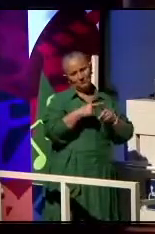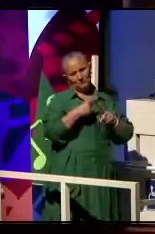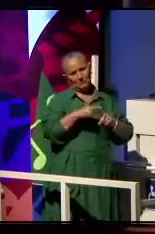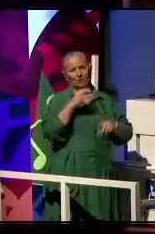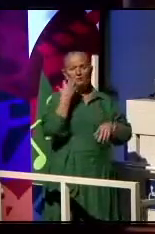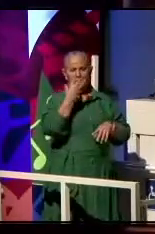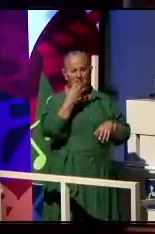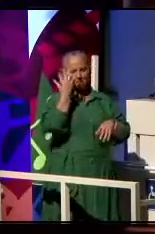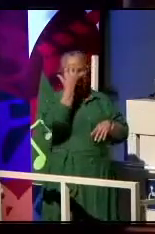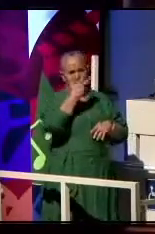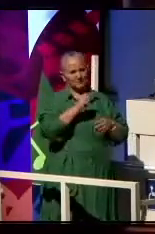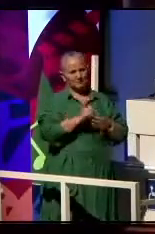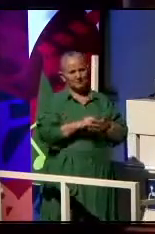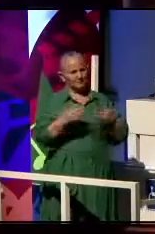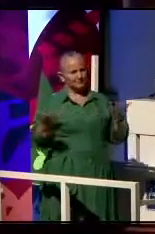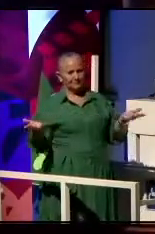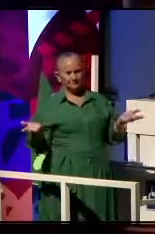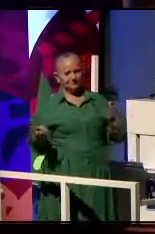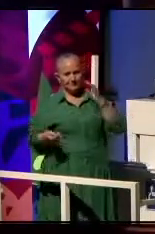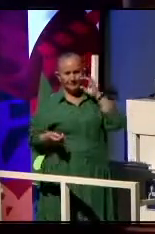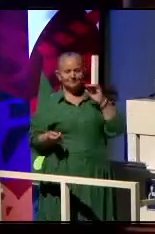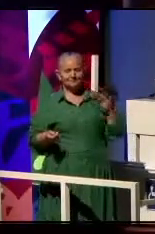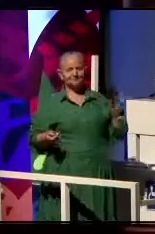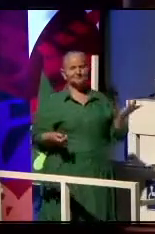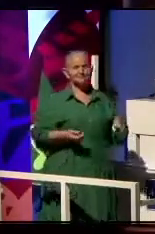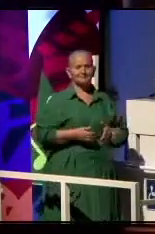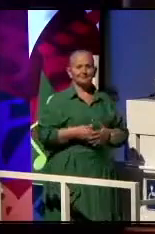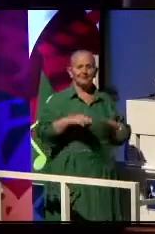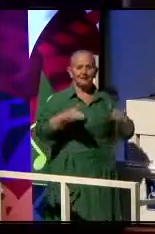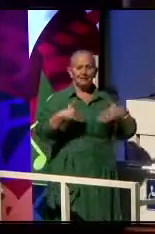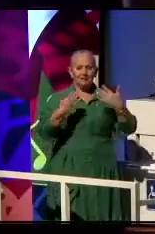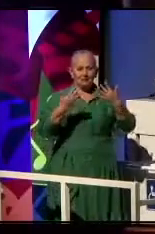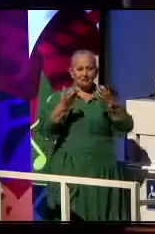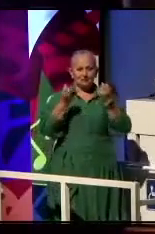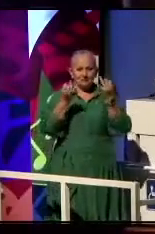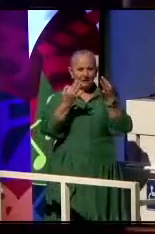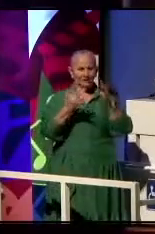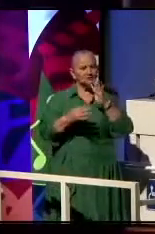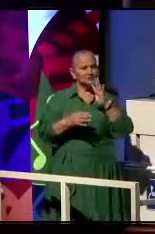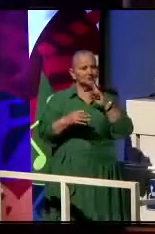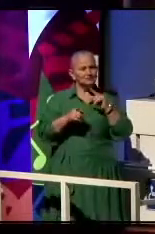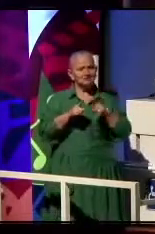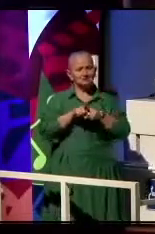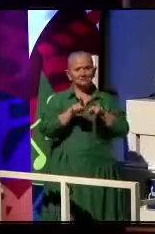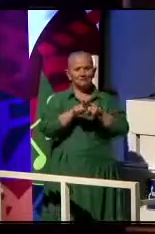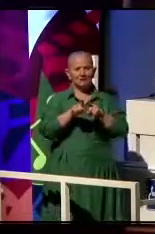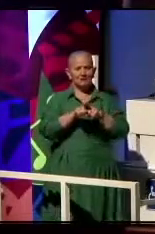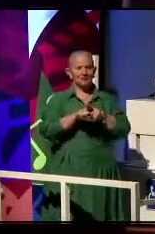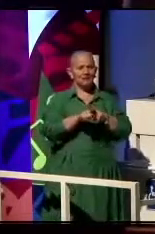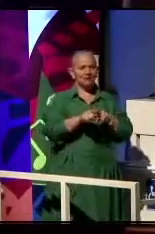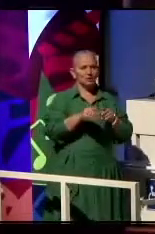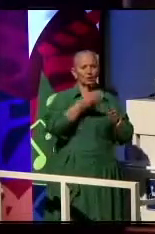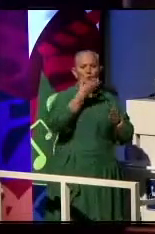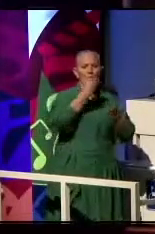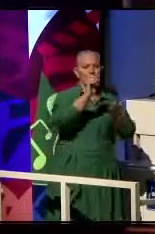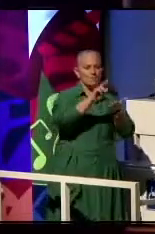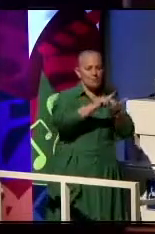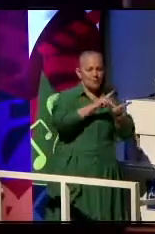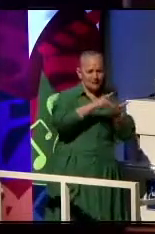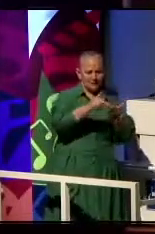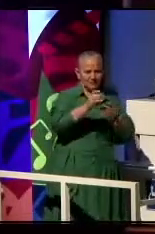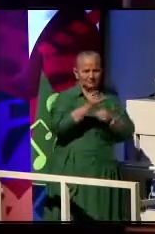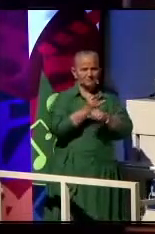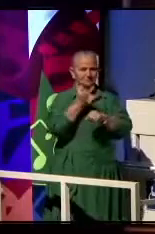essa visão e esse carinho e reconheço também que o Milton foi o cara que